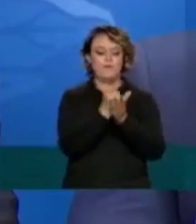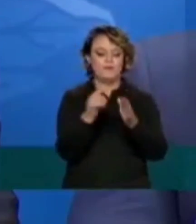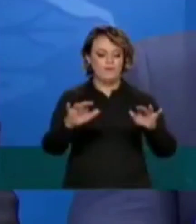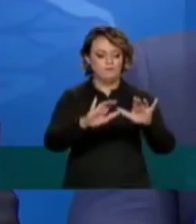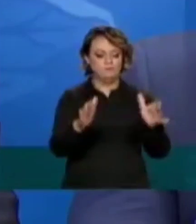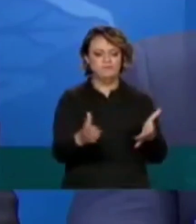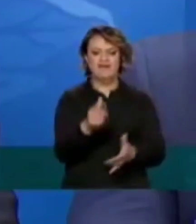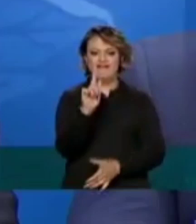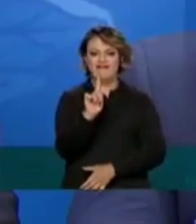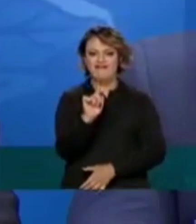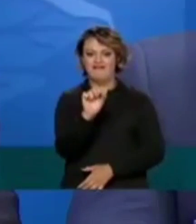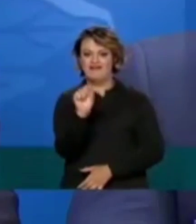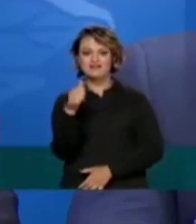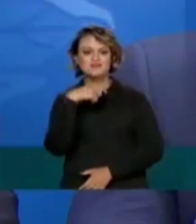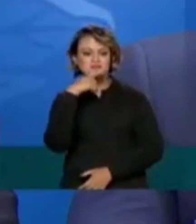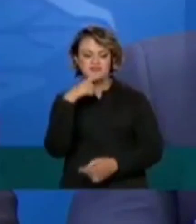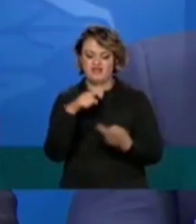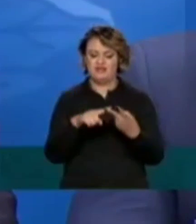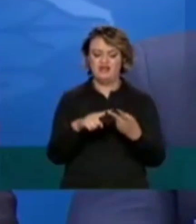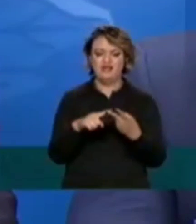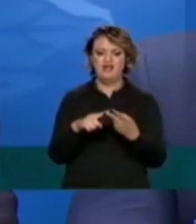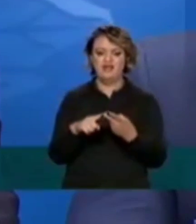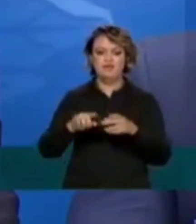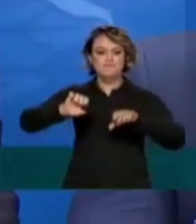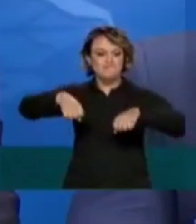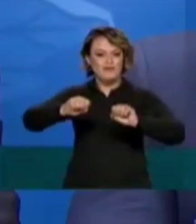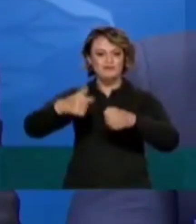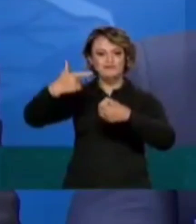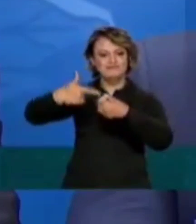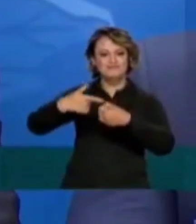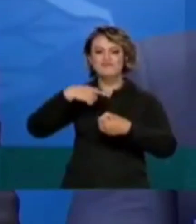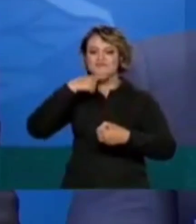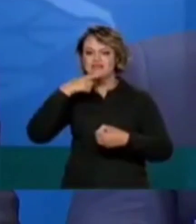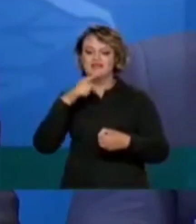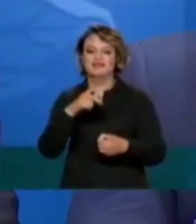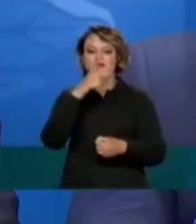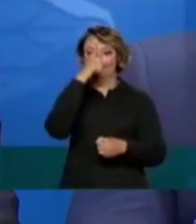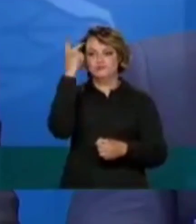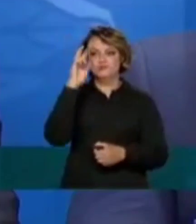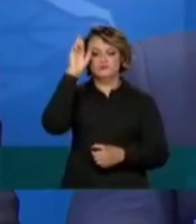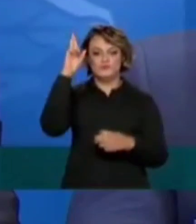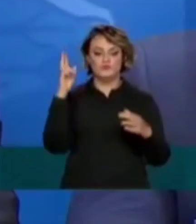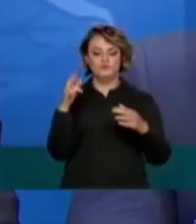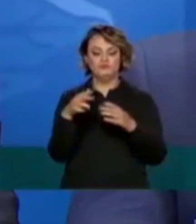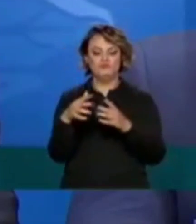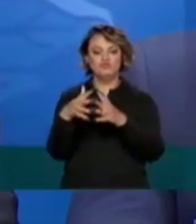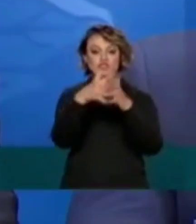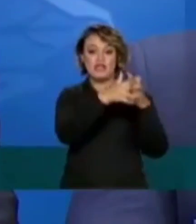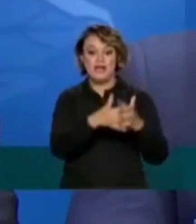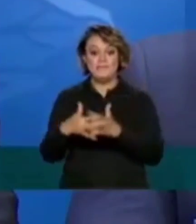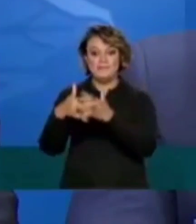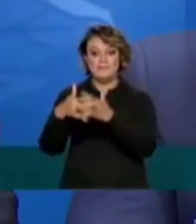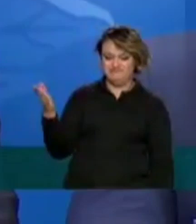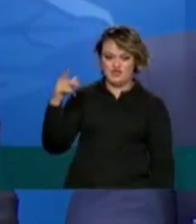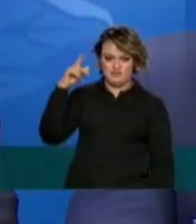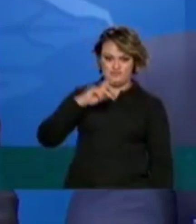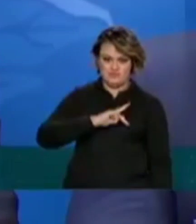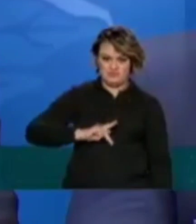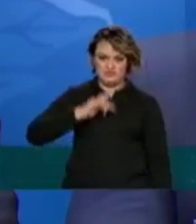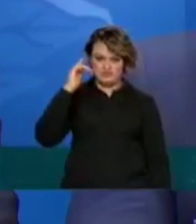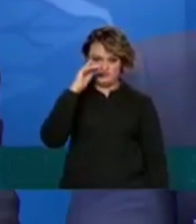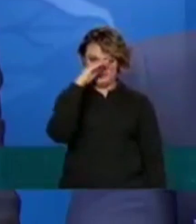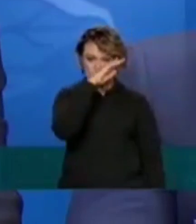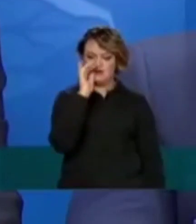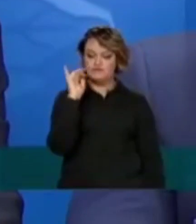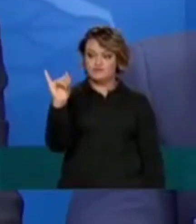gás, aqueles que não podem abastecer a sua moto, o caminhoneiro que está com dificuldades de manter o seu negócio em pé com frete,